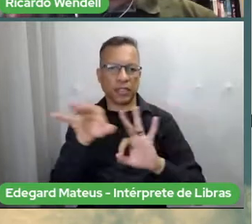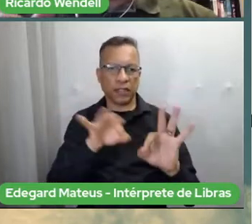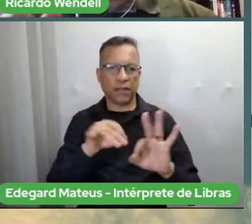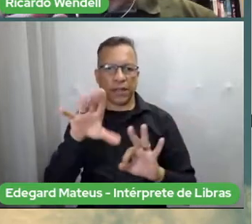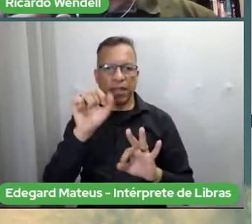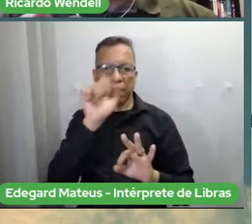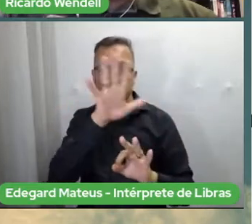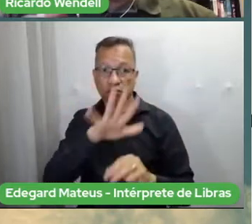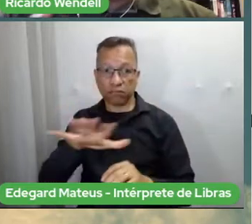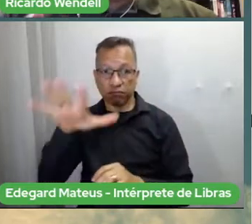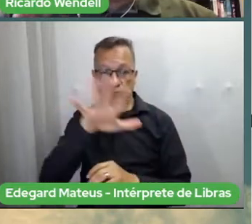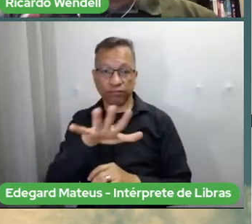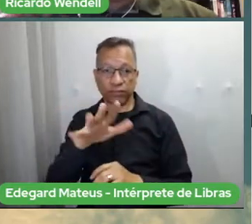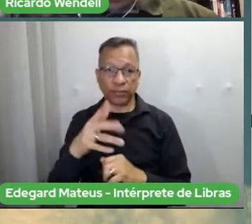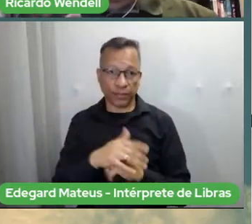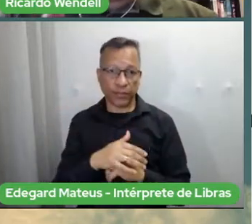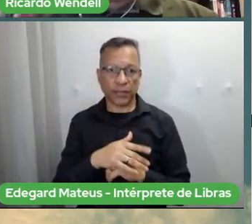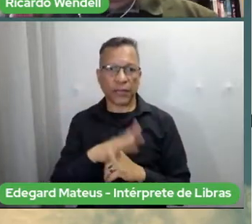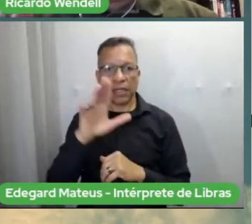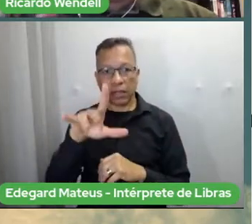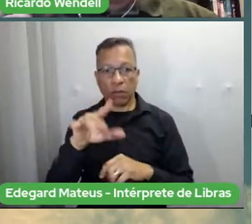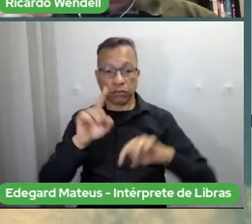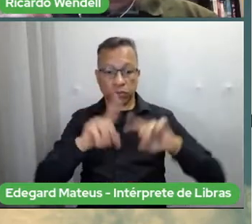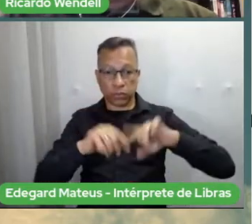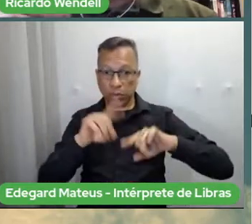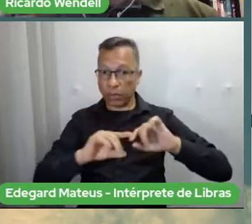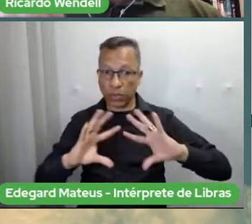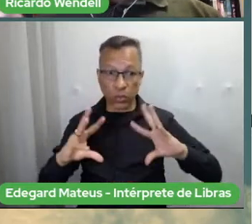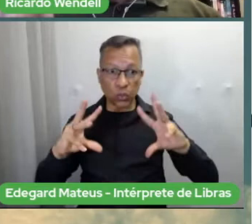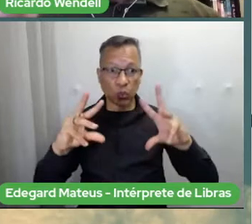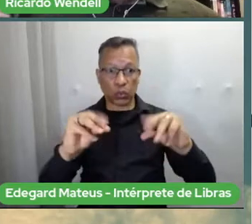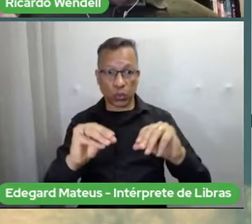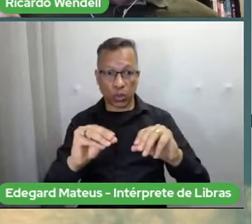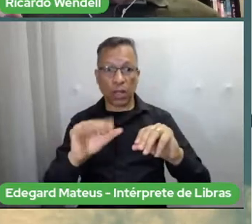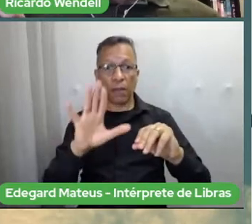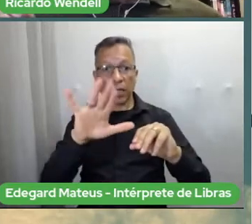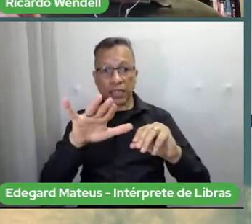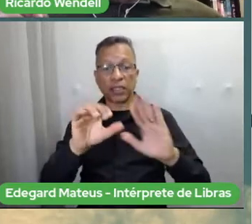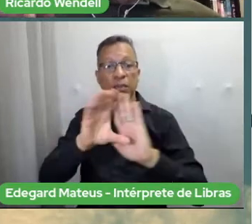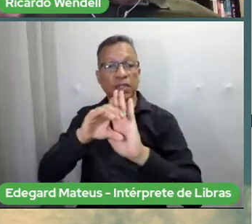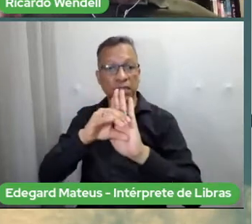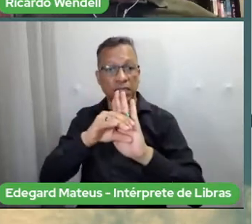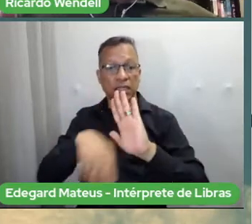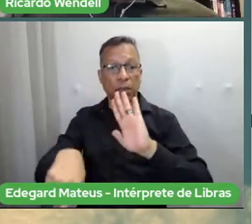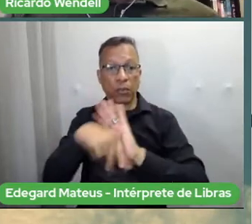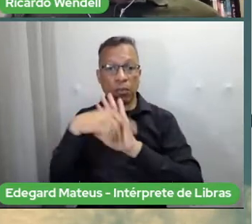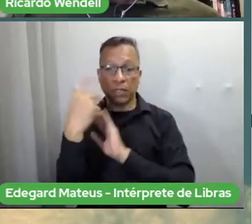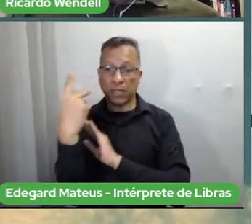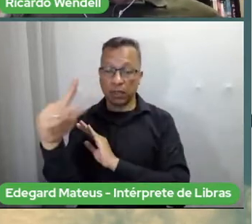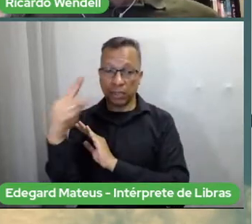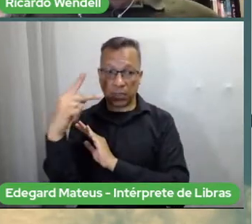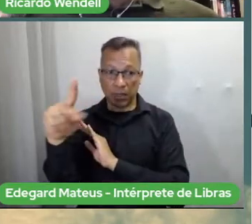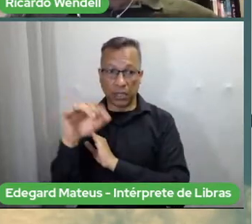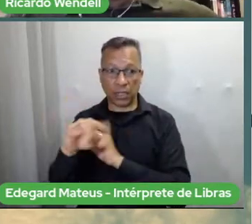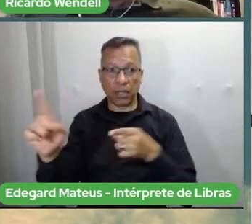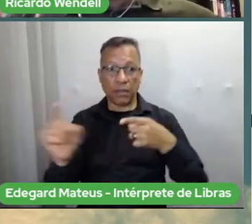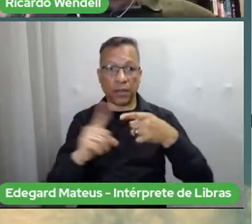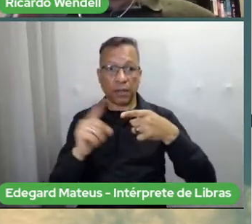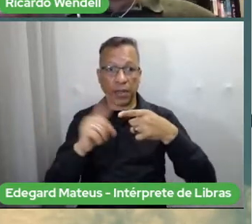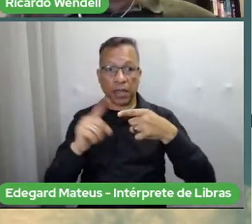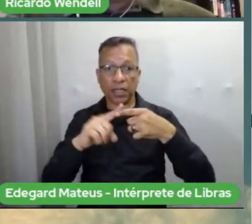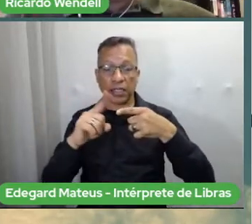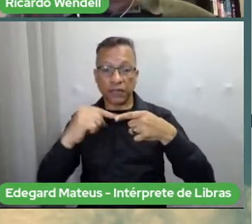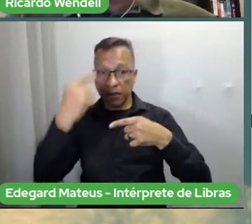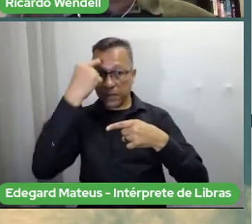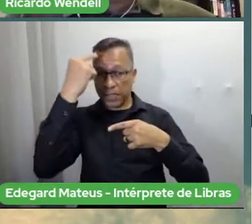geral. Então, um produto de dados ele pode ser tudo isso, mas ele tem algumas características especiais. A primeira é que a gente vai pensar nesses dados que a gente